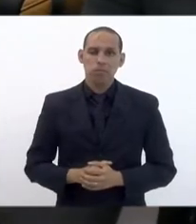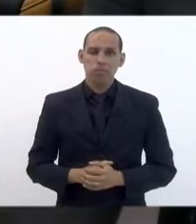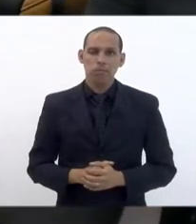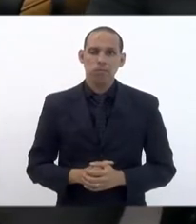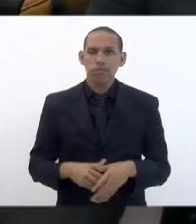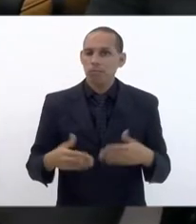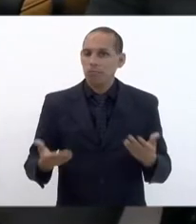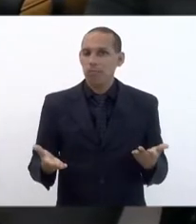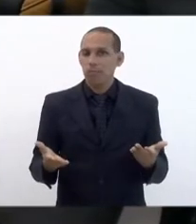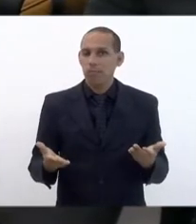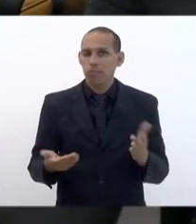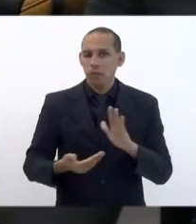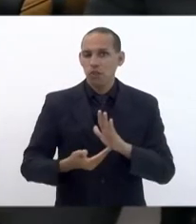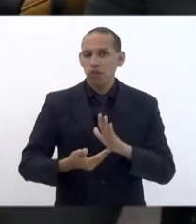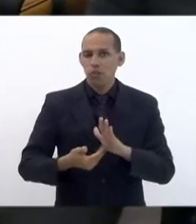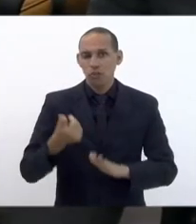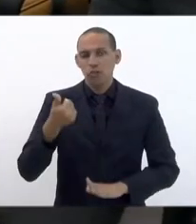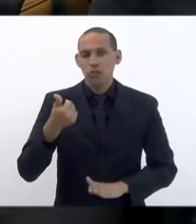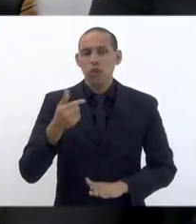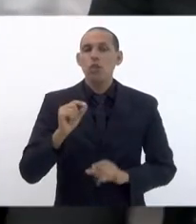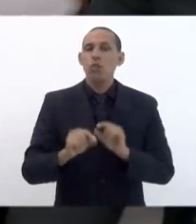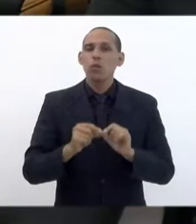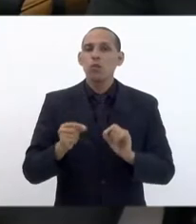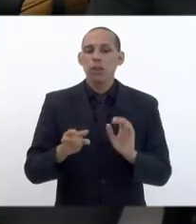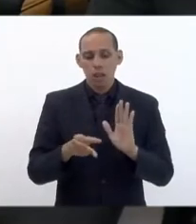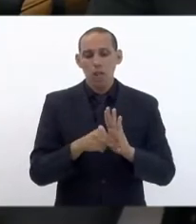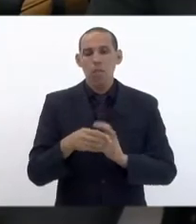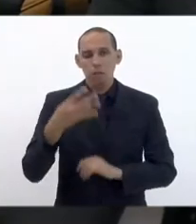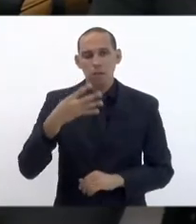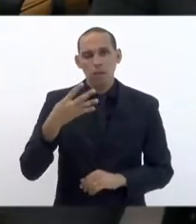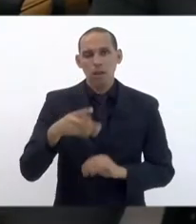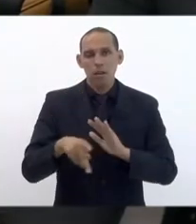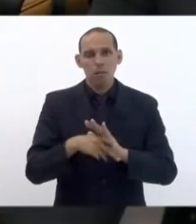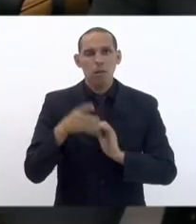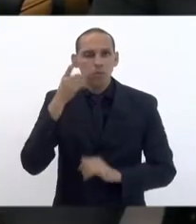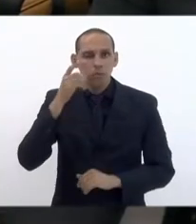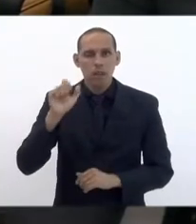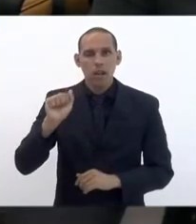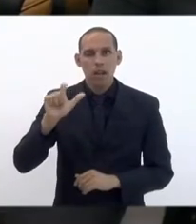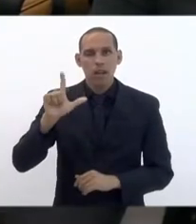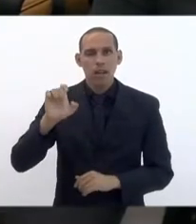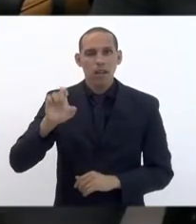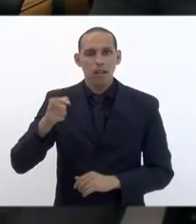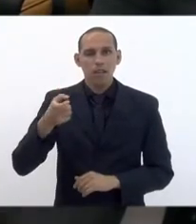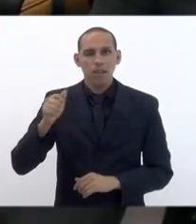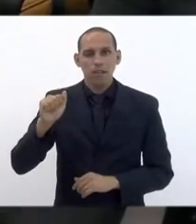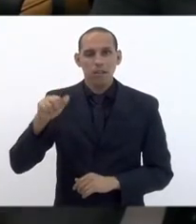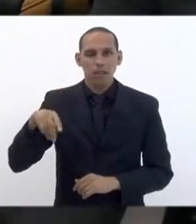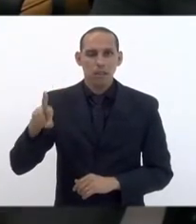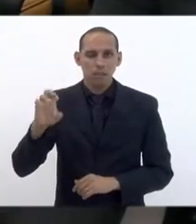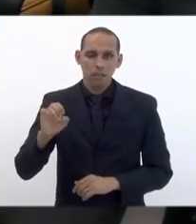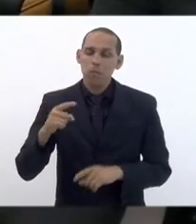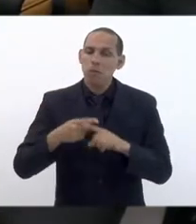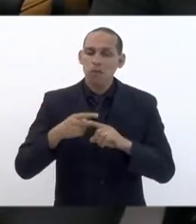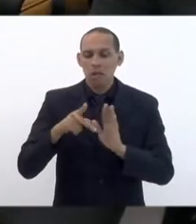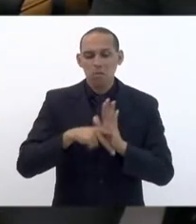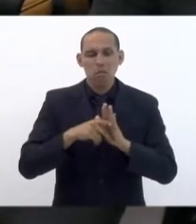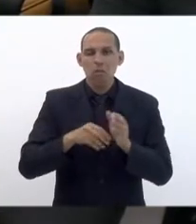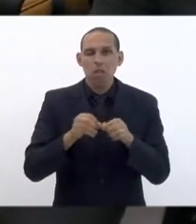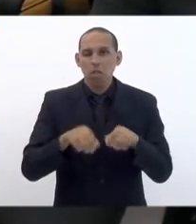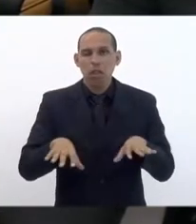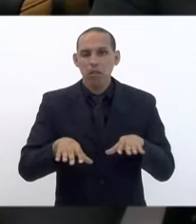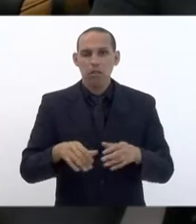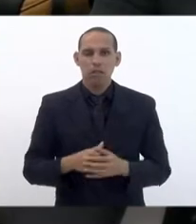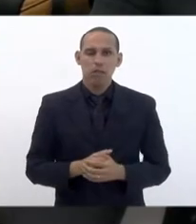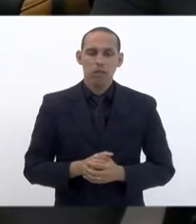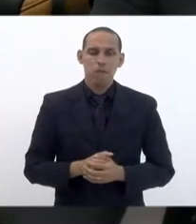ceifando aqui o que foi apresentado na emenda 4 de autoria do deputado Alexandre Freitas, porque aí destrói o projeto original. E aí, no sentido